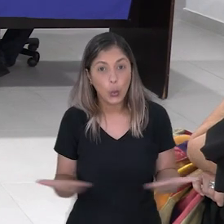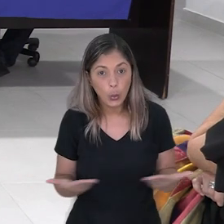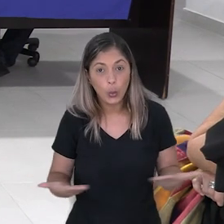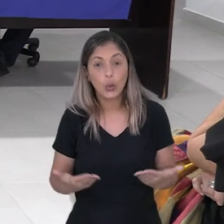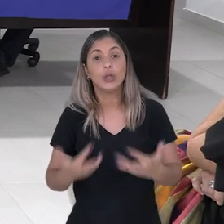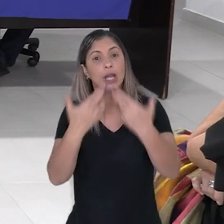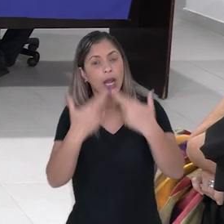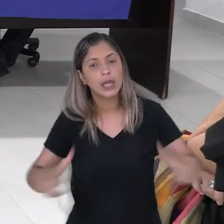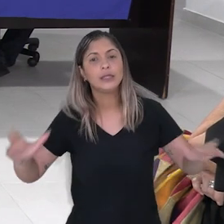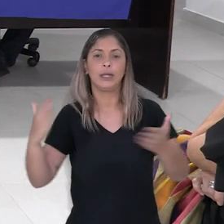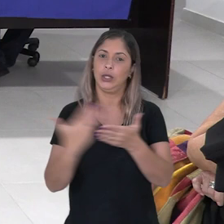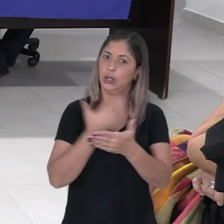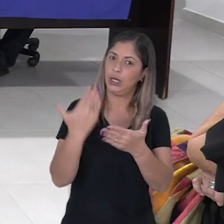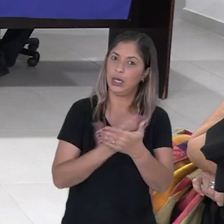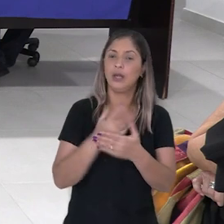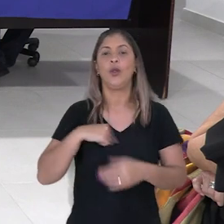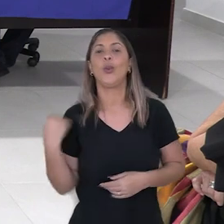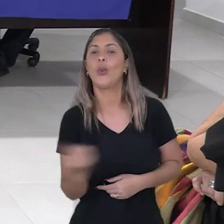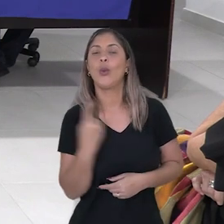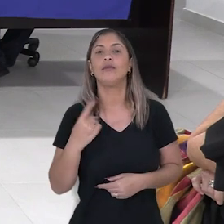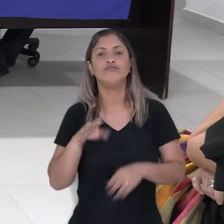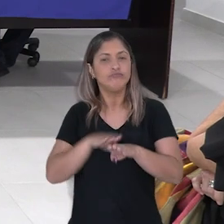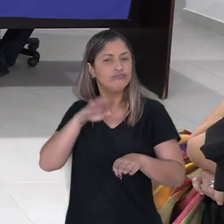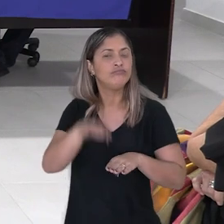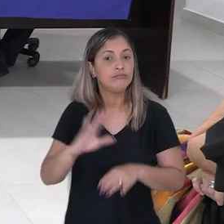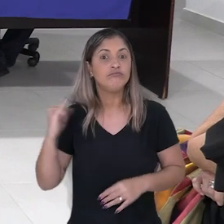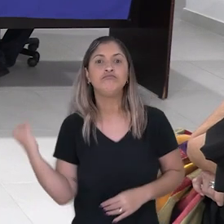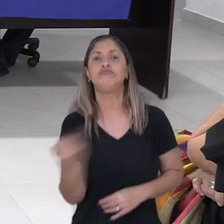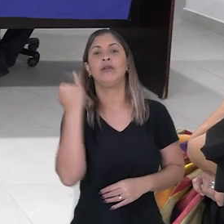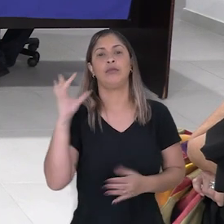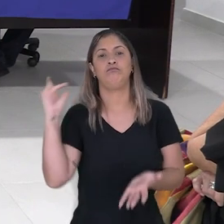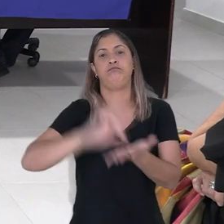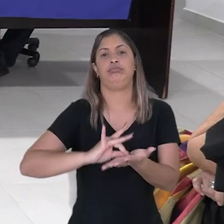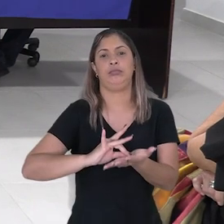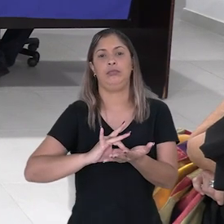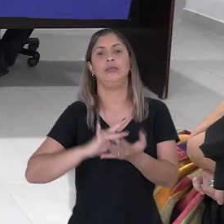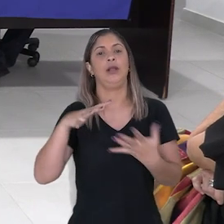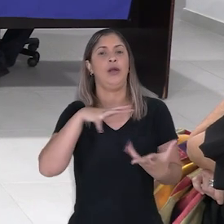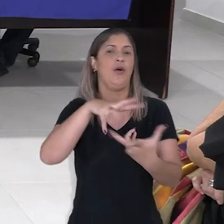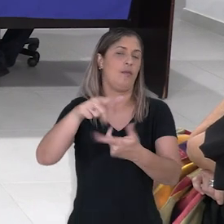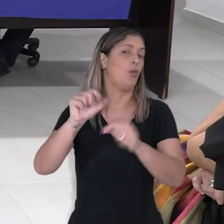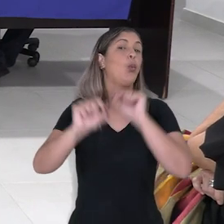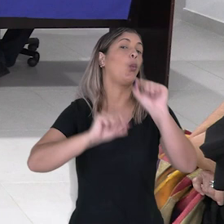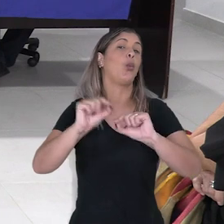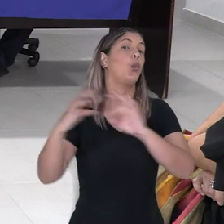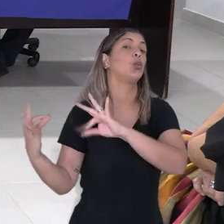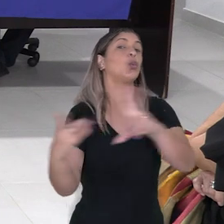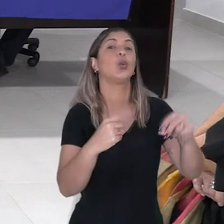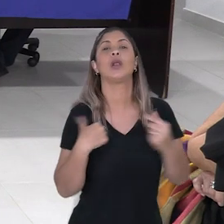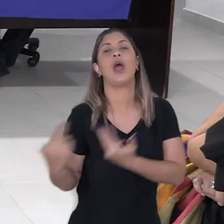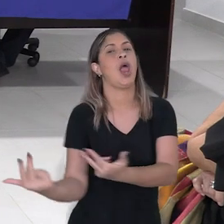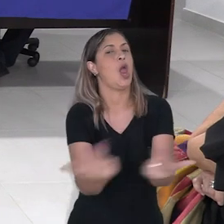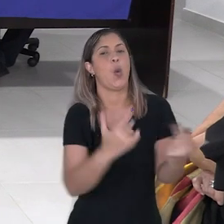com o lançamento desse livro, a gente dá um passo importante, né, concreto, em direção ao mundo onde todos têm as